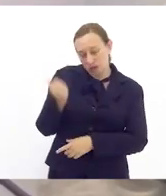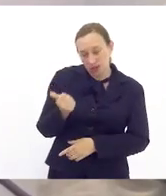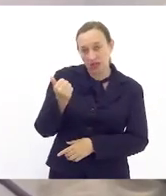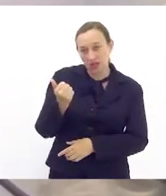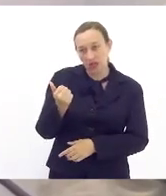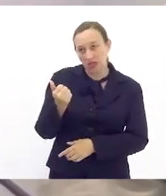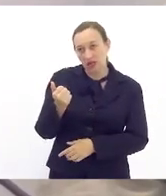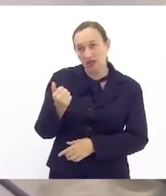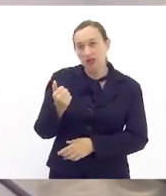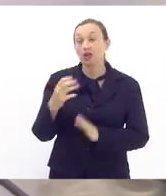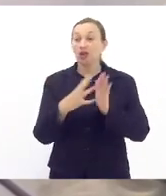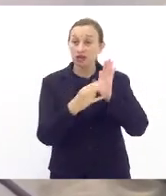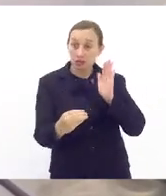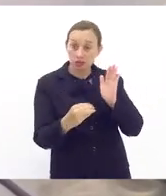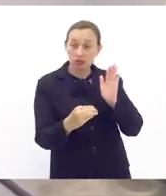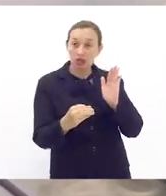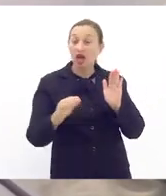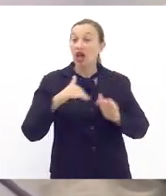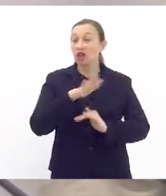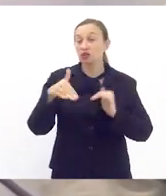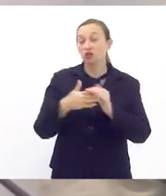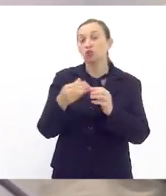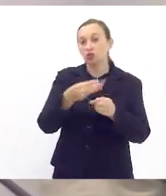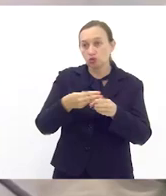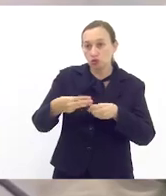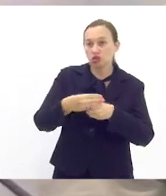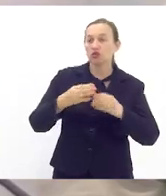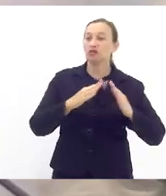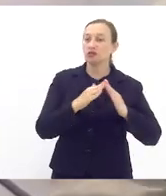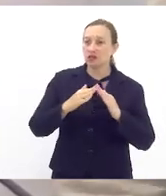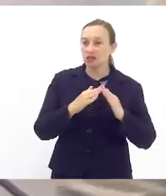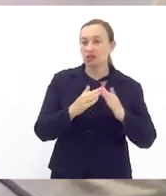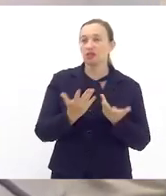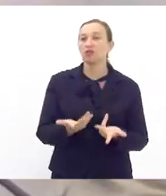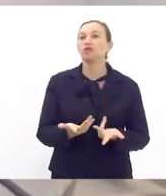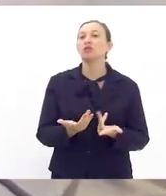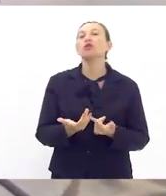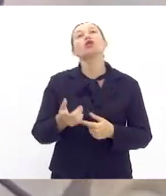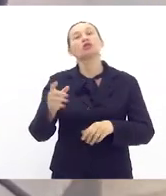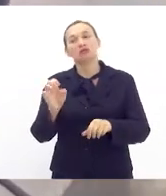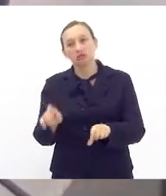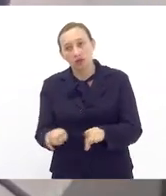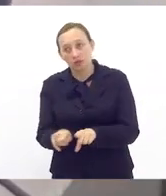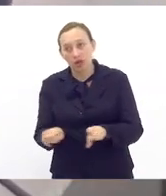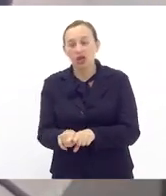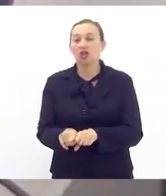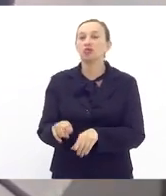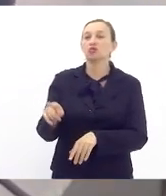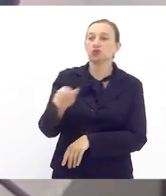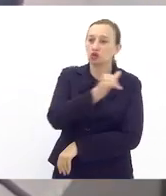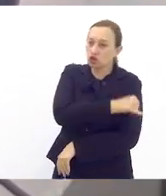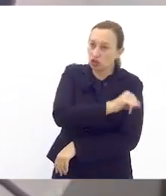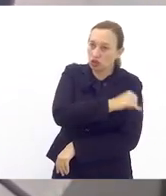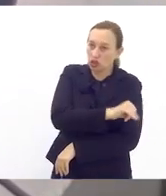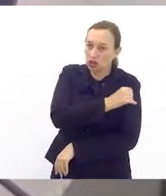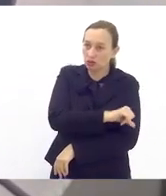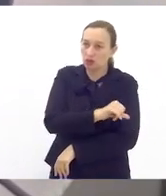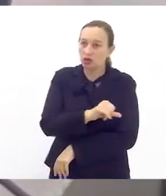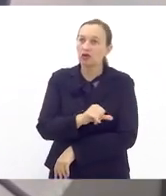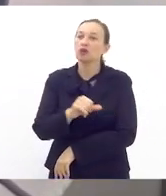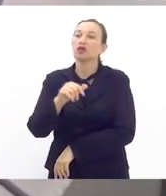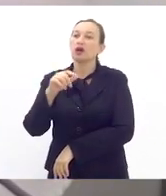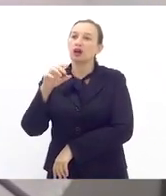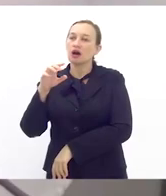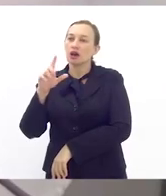esse exemplo pode ser dado a todos os municípios do Rio de Janeiro seja com a light e seja com anel e